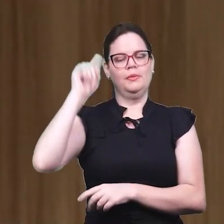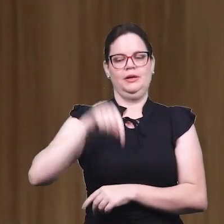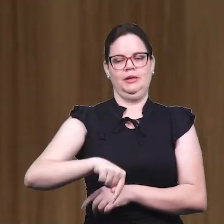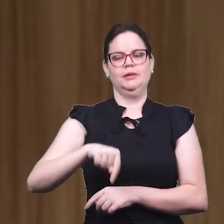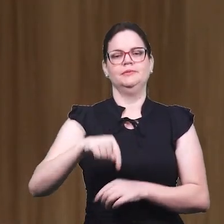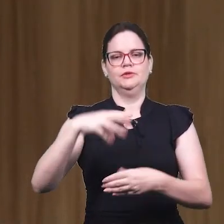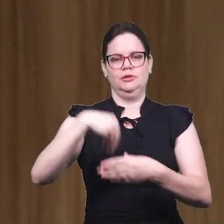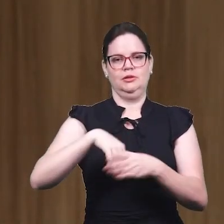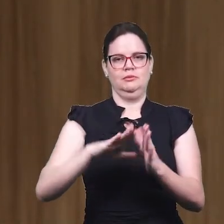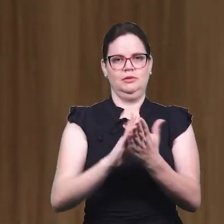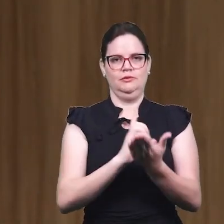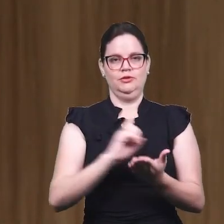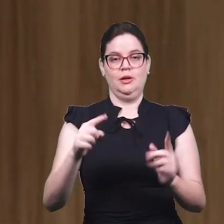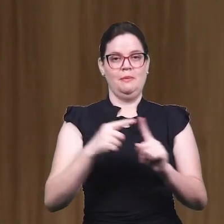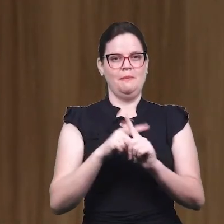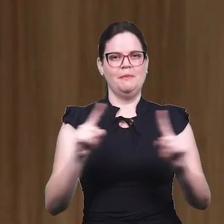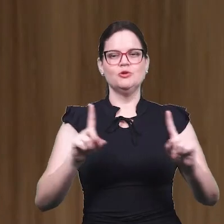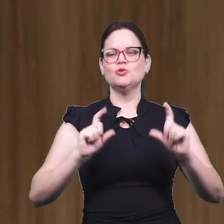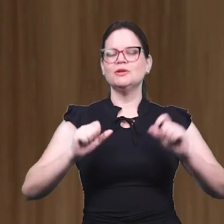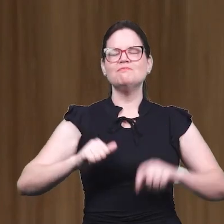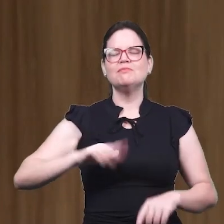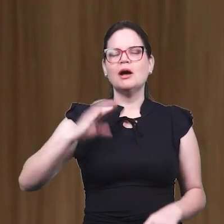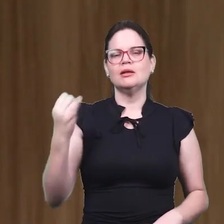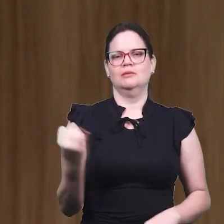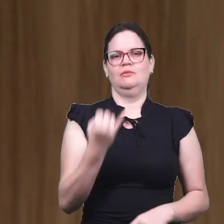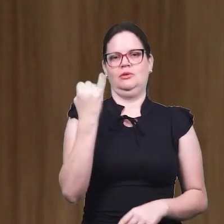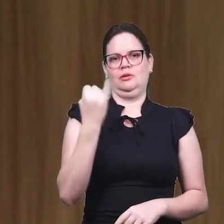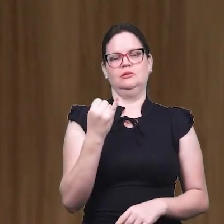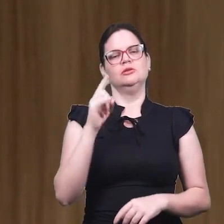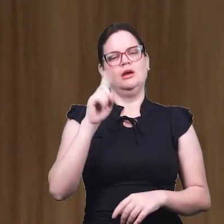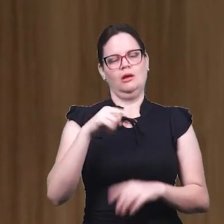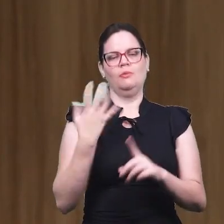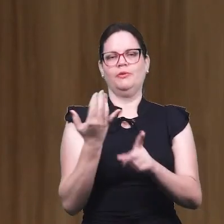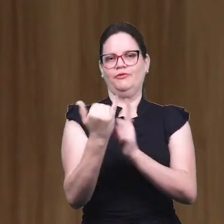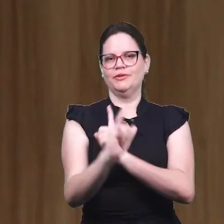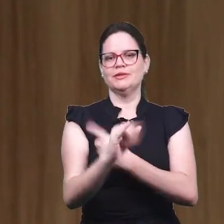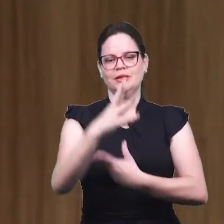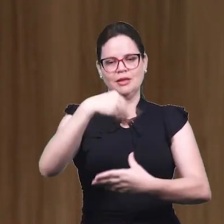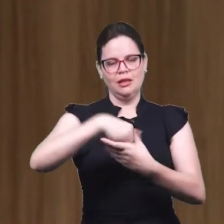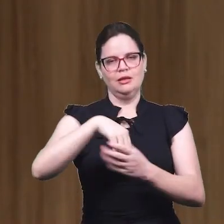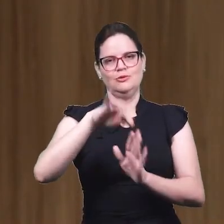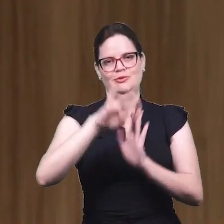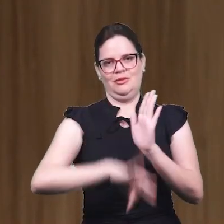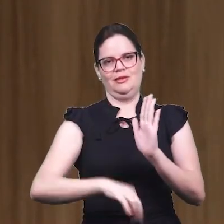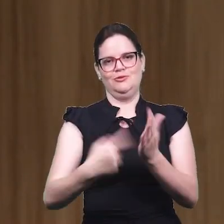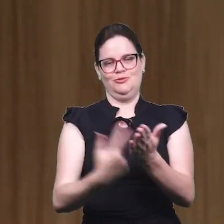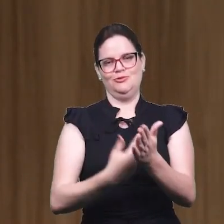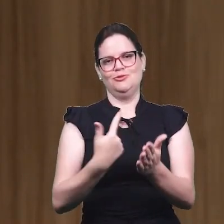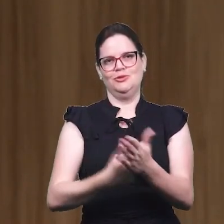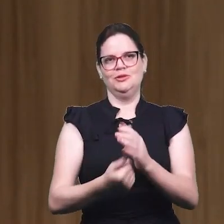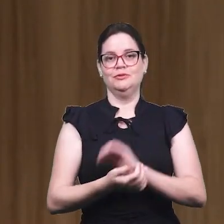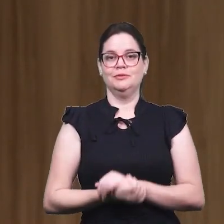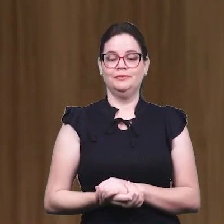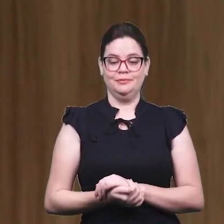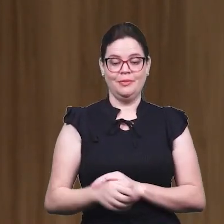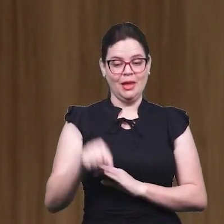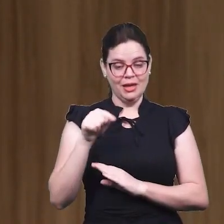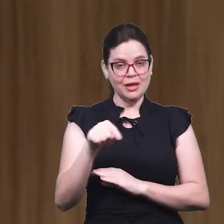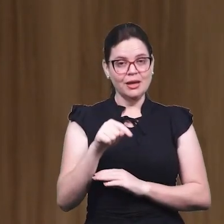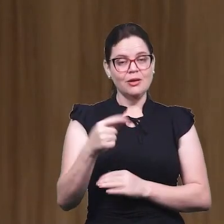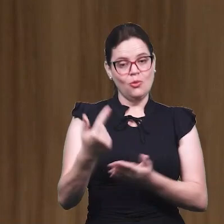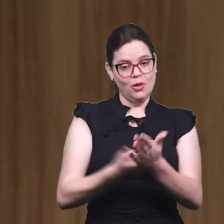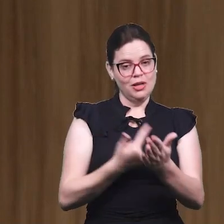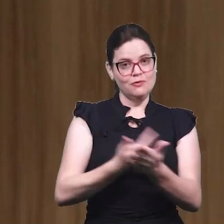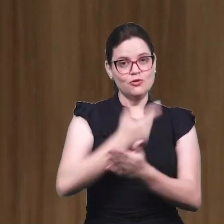resgatar aqui o que há de mais importante, a essência profética da carta. E como o pastor Ian disse aqui, uma carta